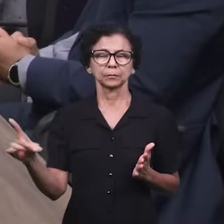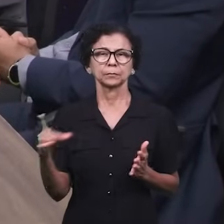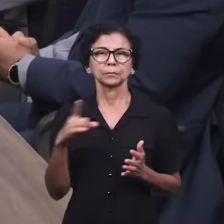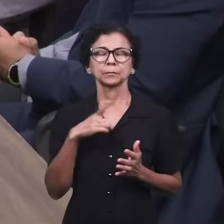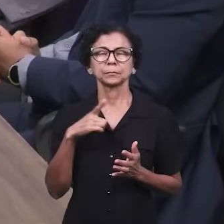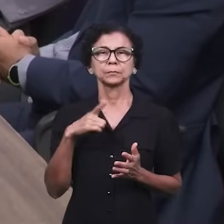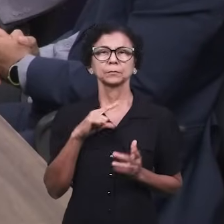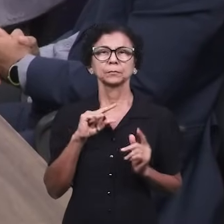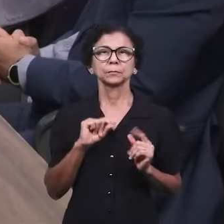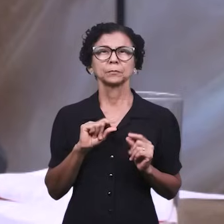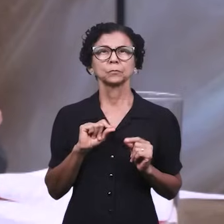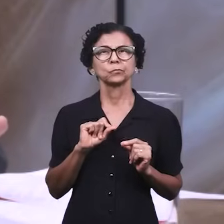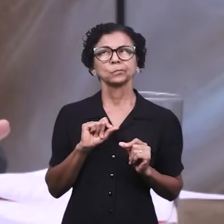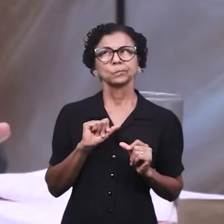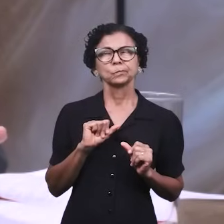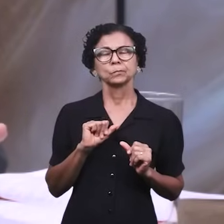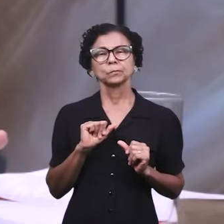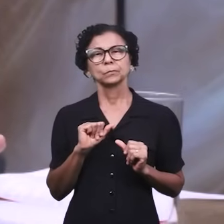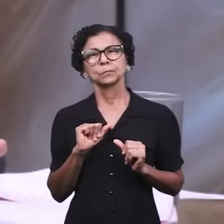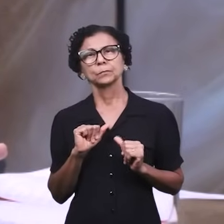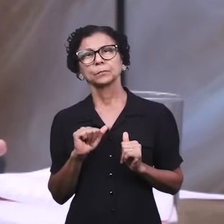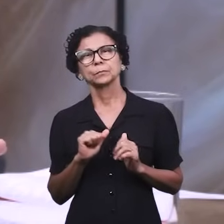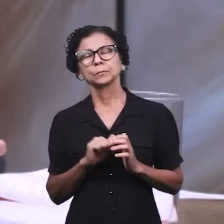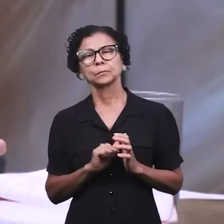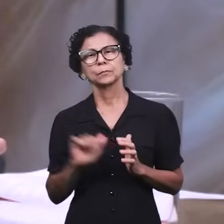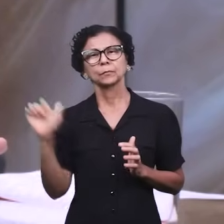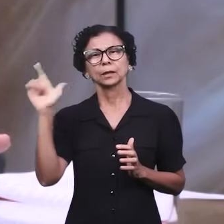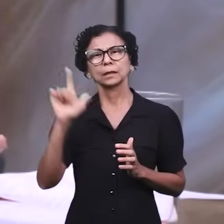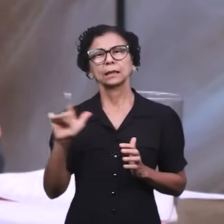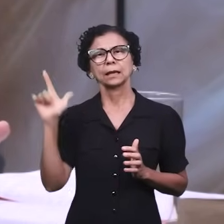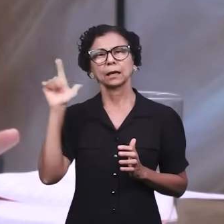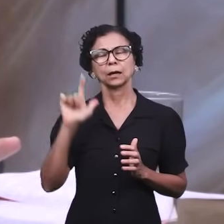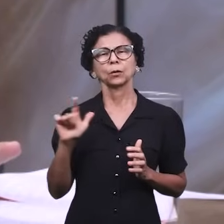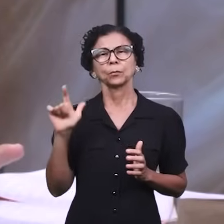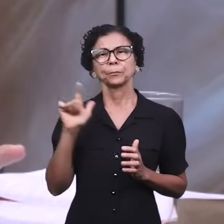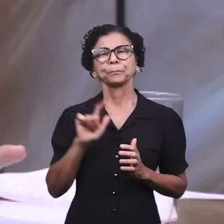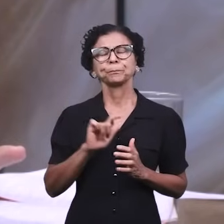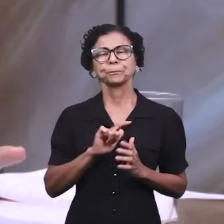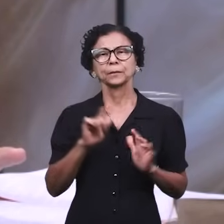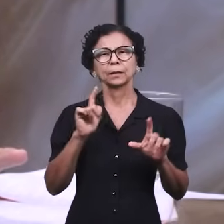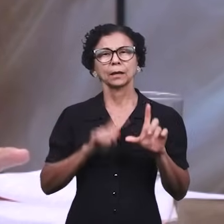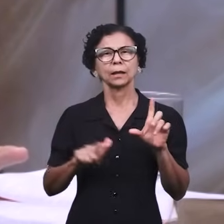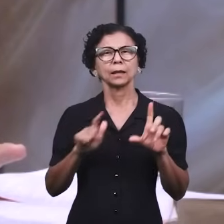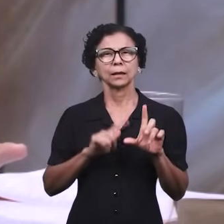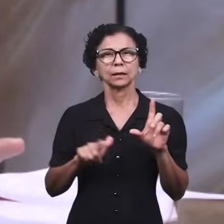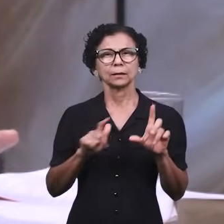Bíblia que é a parte, vamos dizer assim, literária da Bíblia,